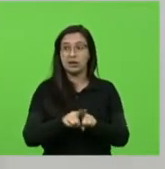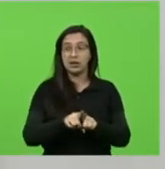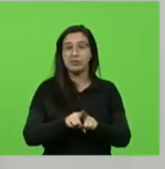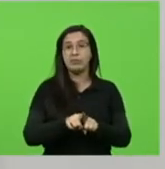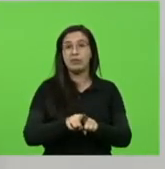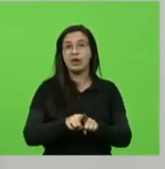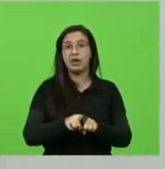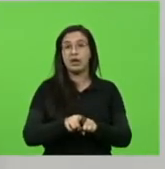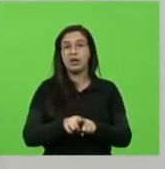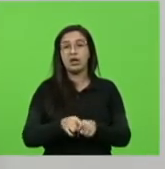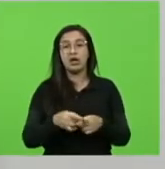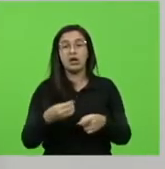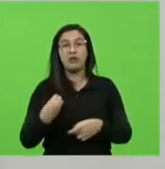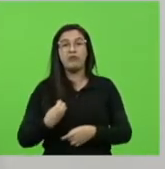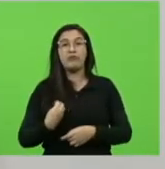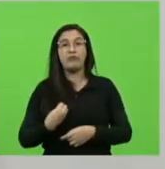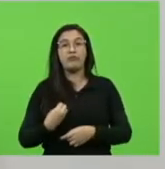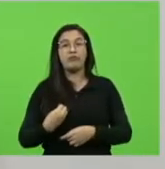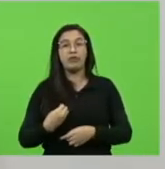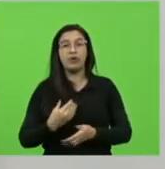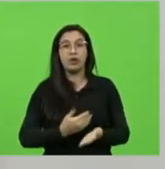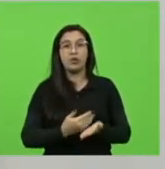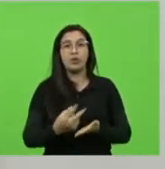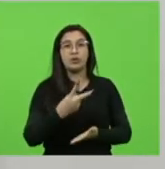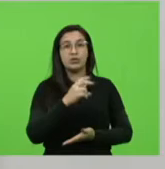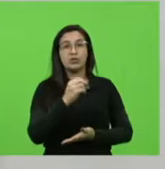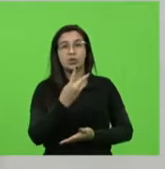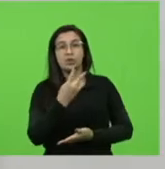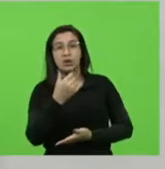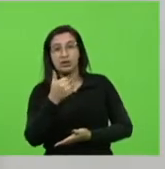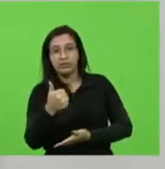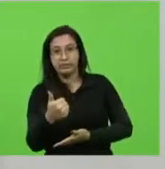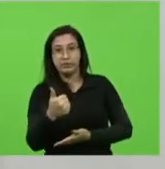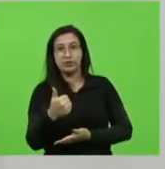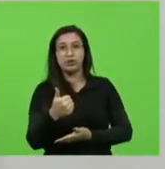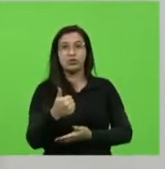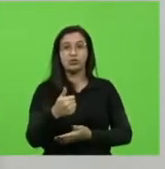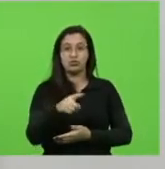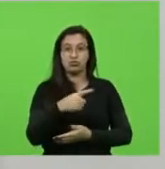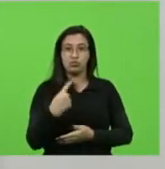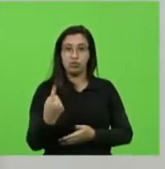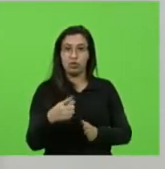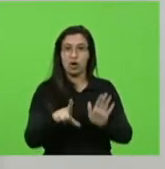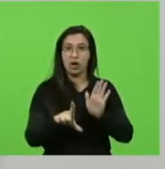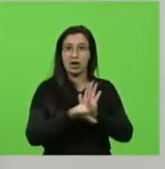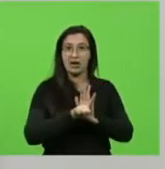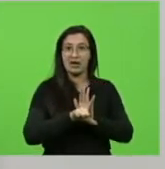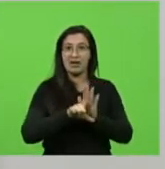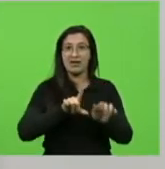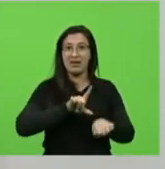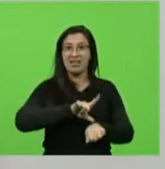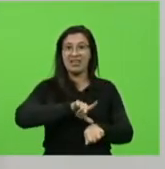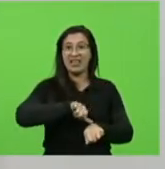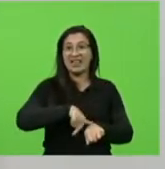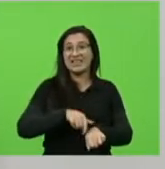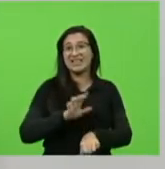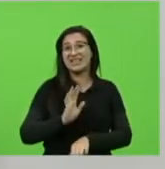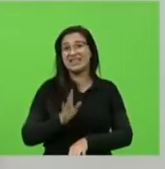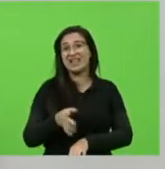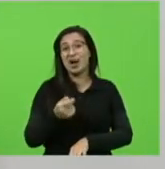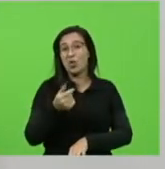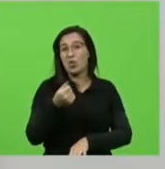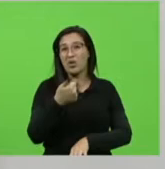uma realidade de 2021. Ou seja, as nossas leis estão atrasadas aí há quase 100